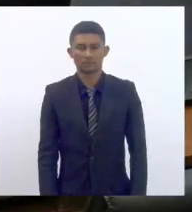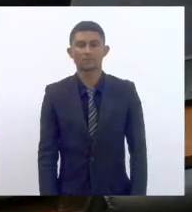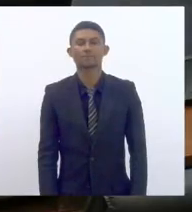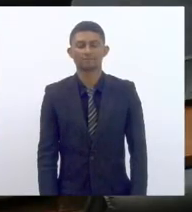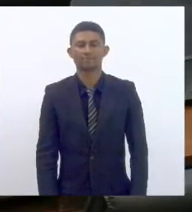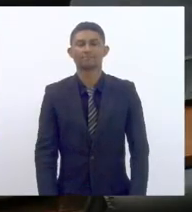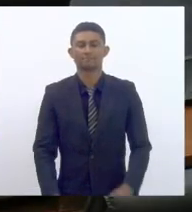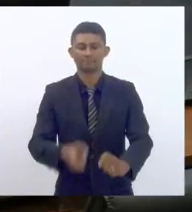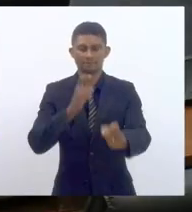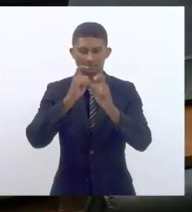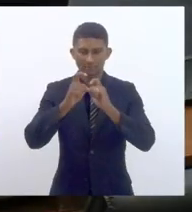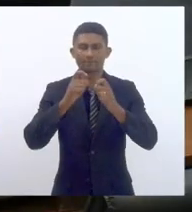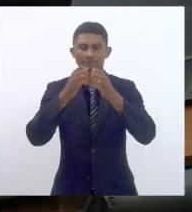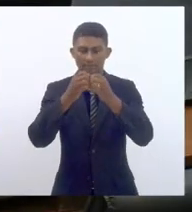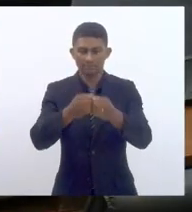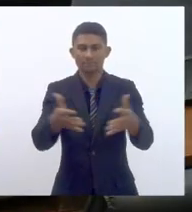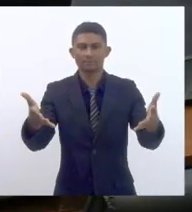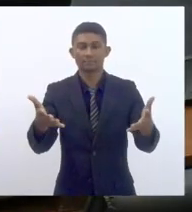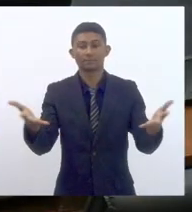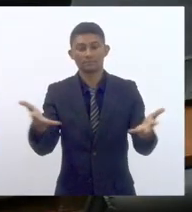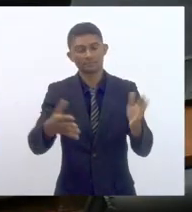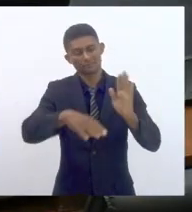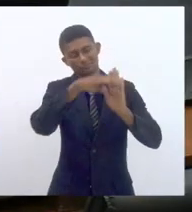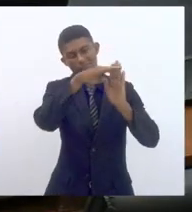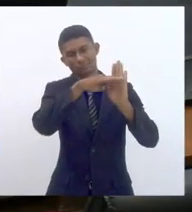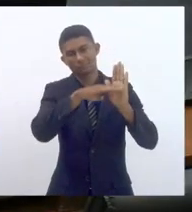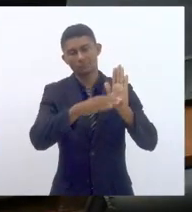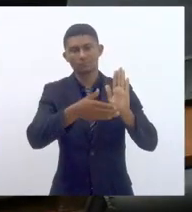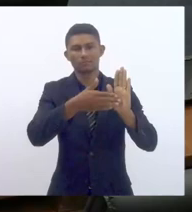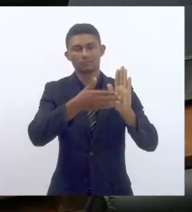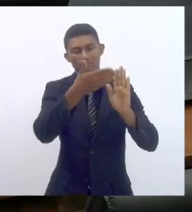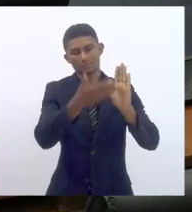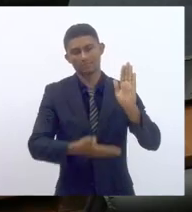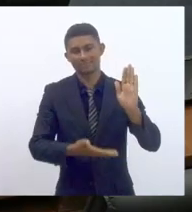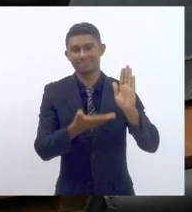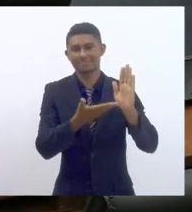Está reaberta a sessão. Passe-se a ordem do dia.